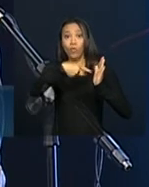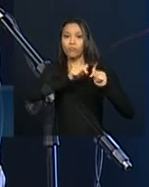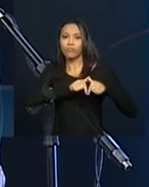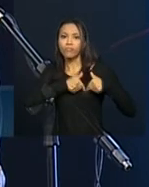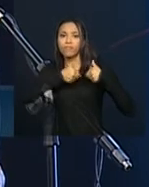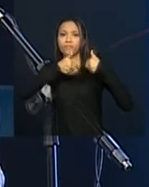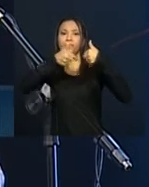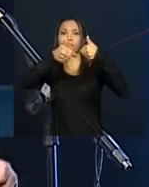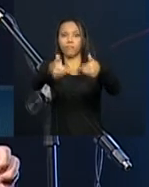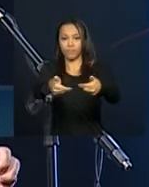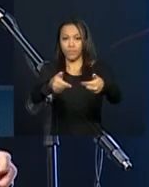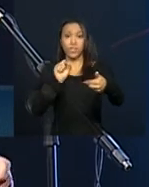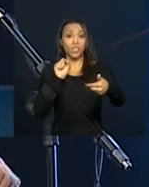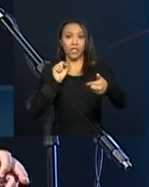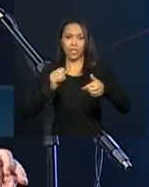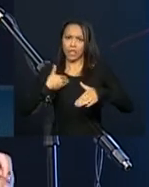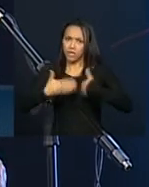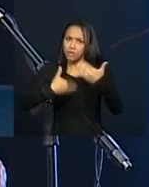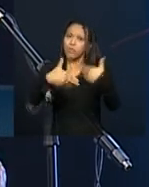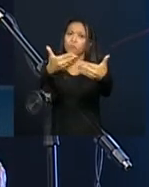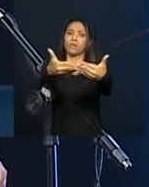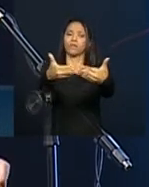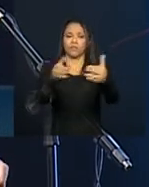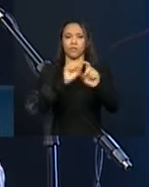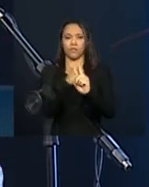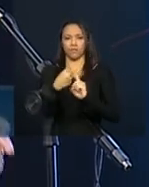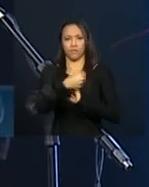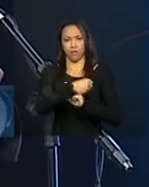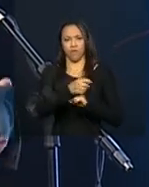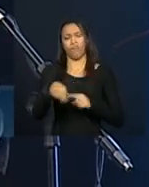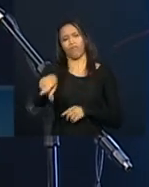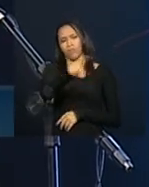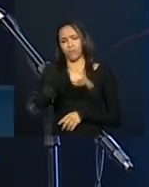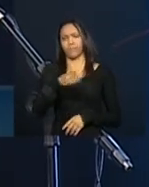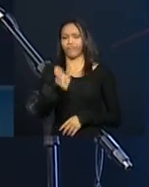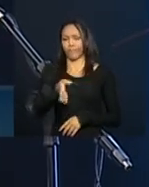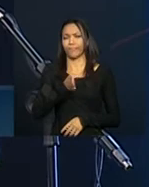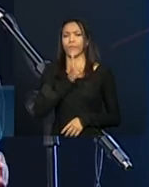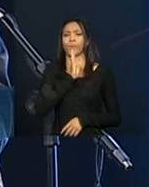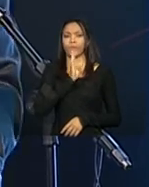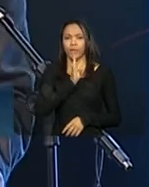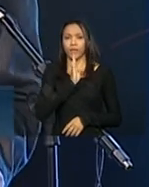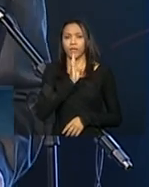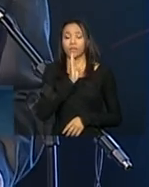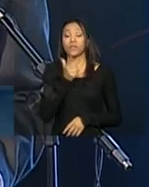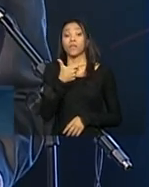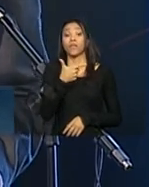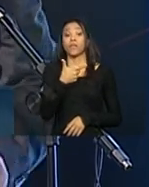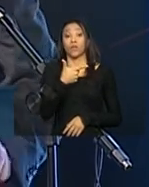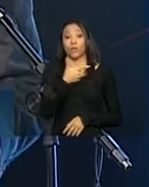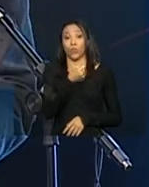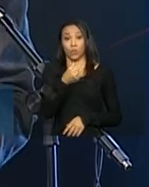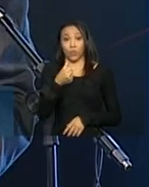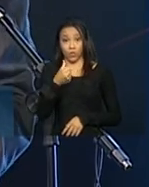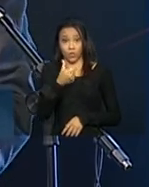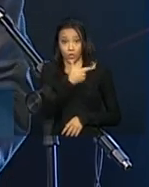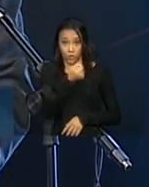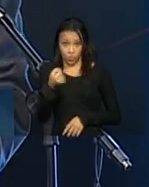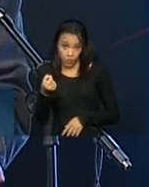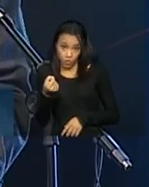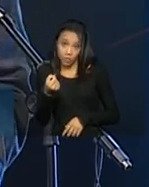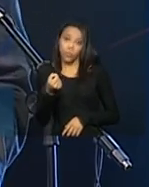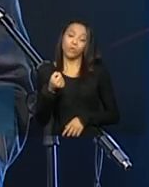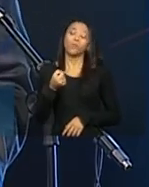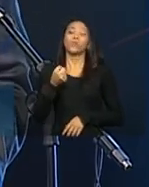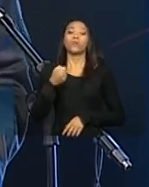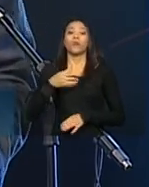desenvolvimento. Como quase todos vocês seguramente conhecem, no ano 2000, os chefes de Estado e de